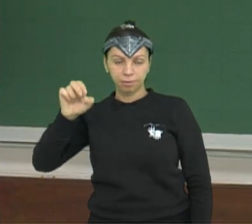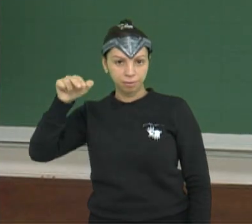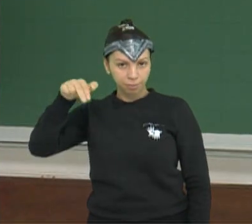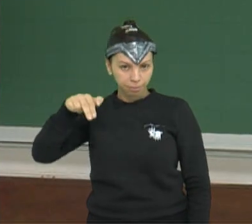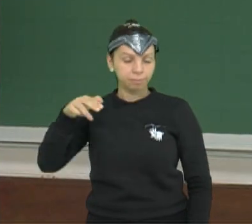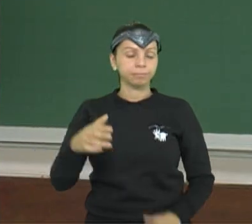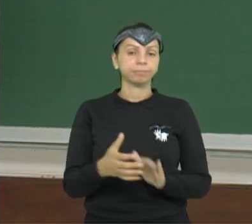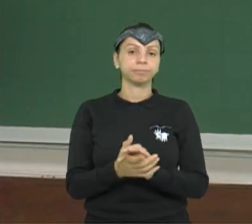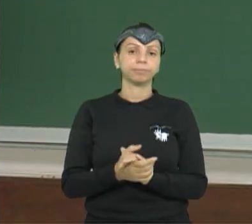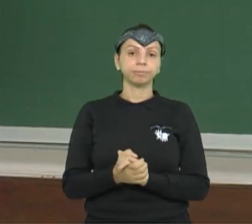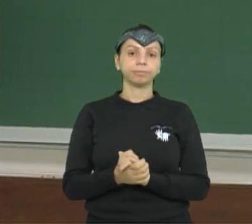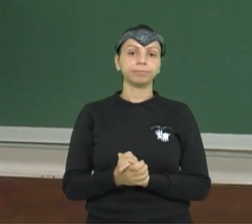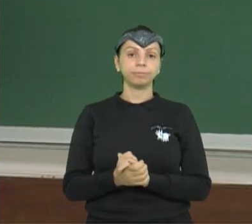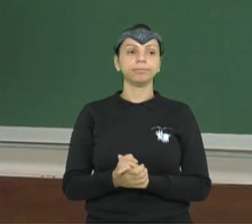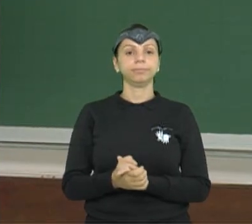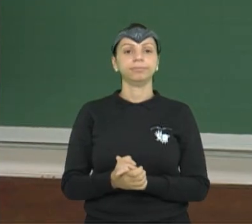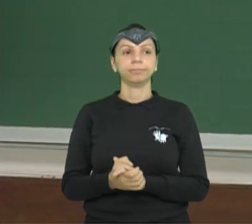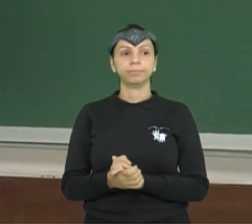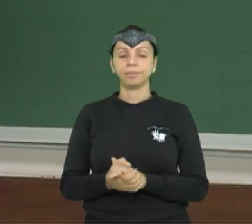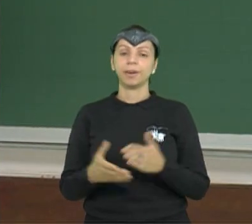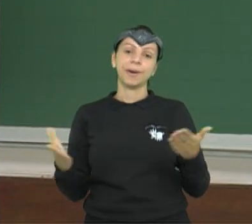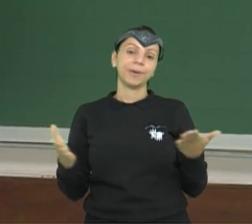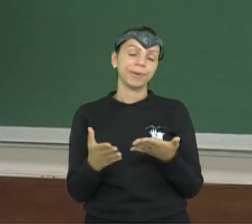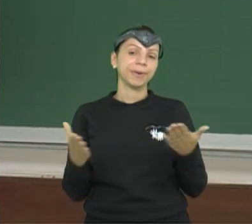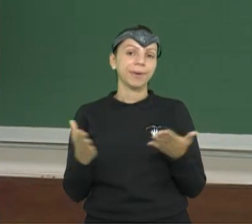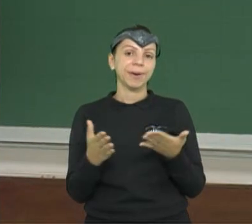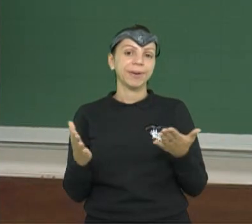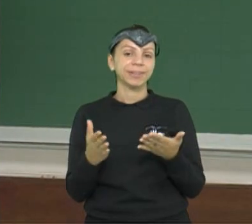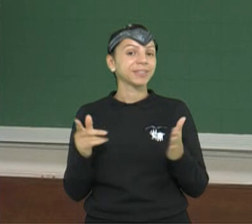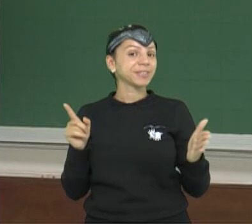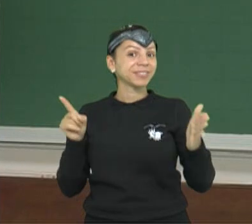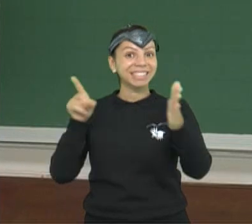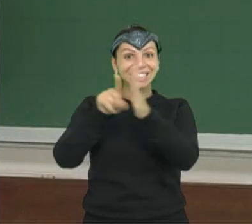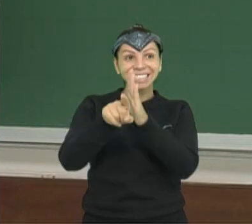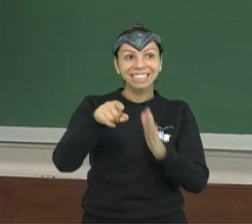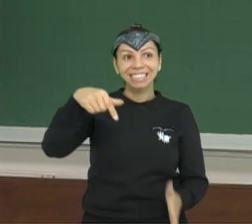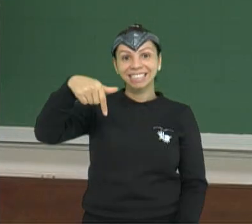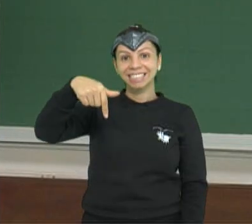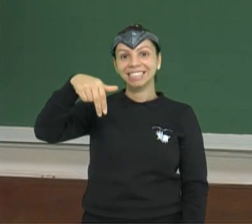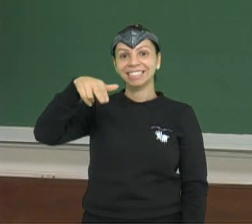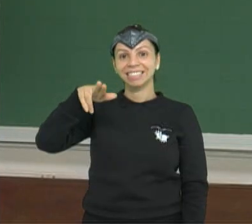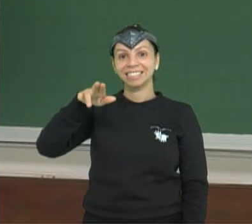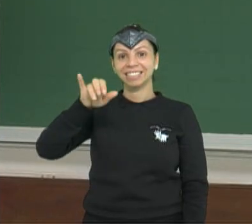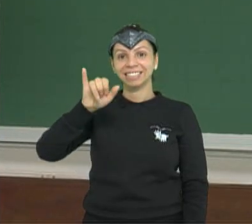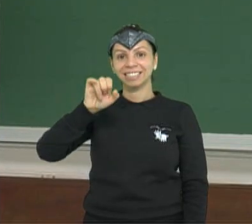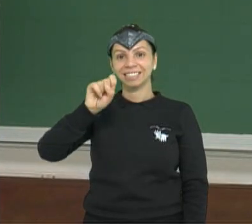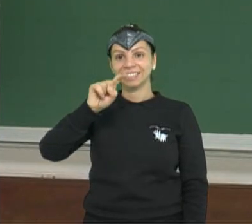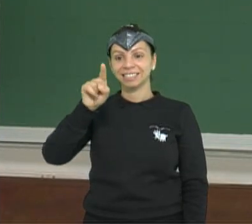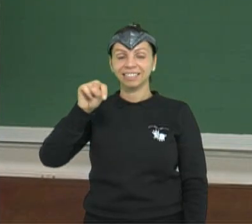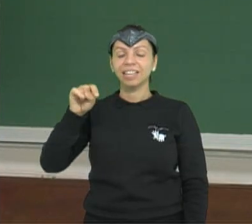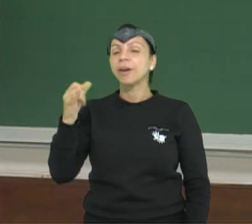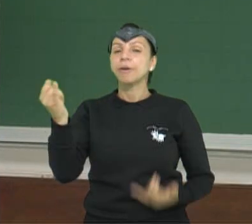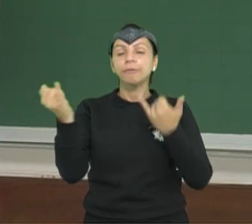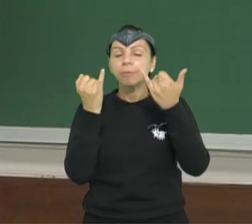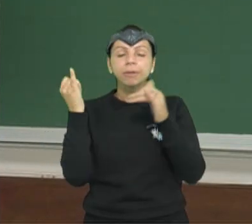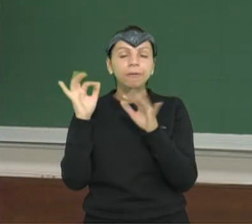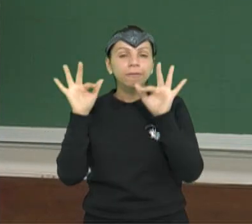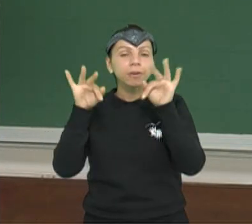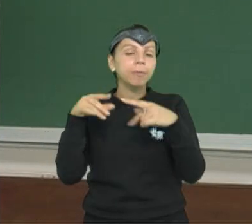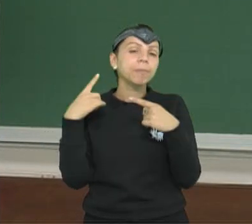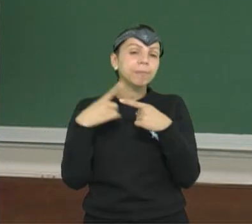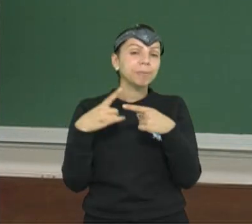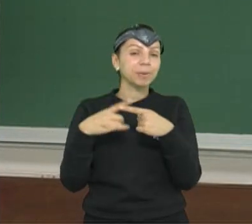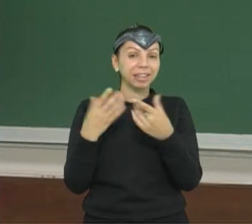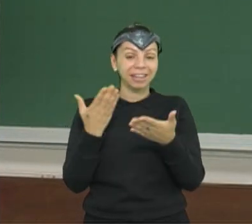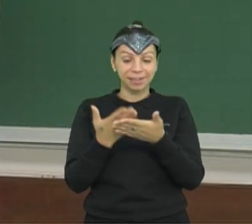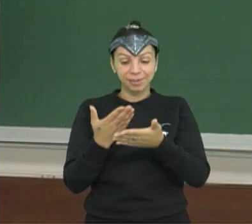sabia? Agora nós estamos chegando ao nosso quiz, aquela nossa informaçãozinha final, porque a nossa aula já está